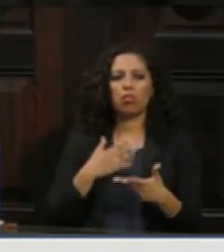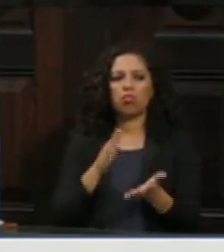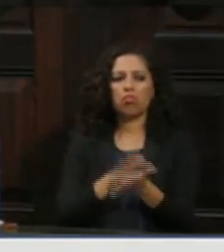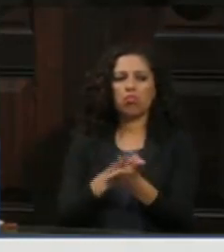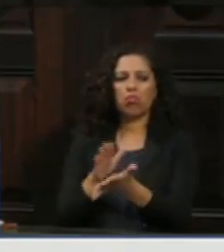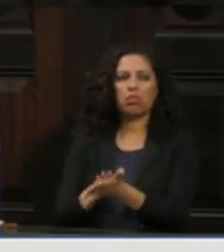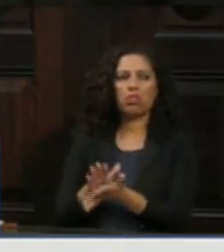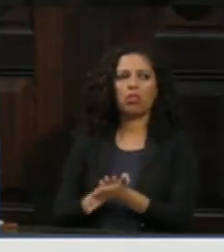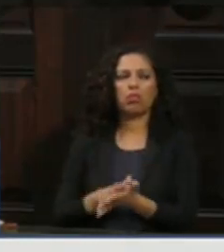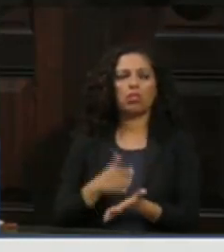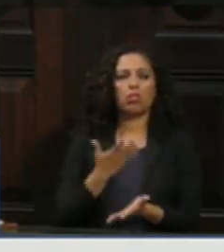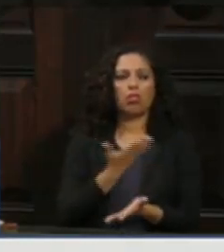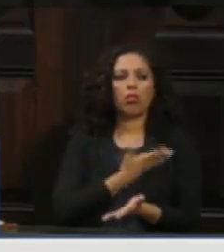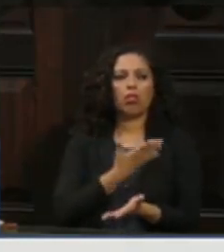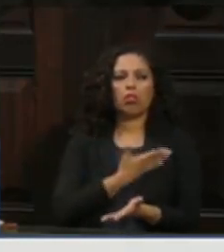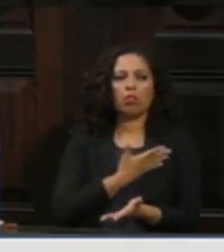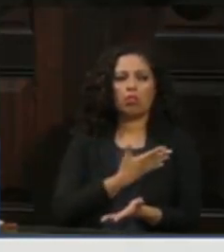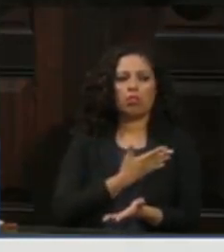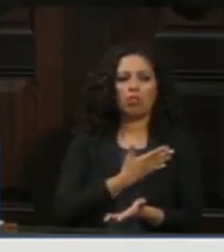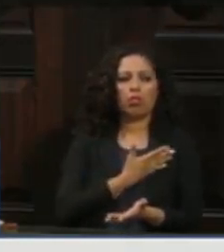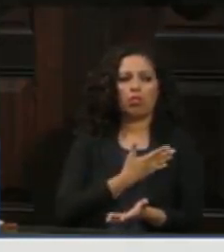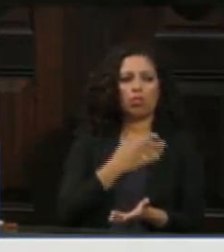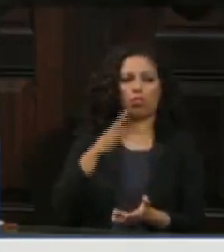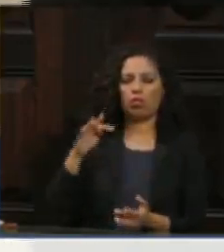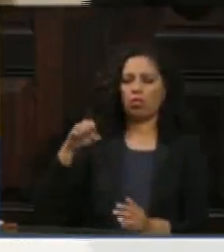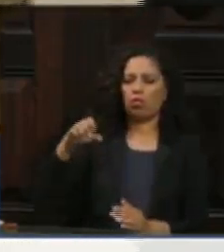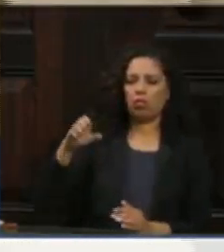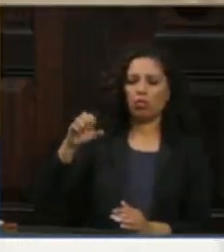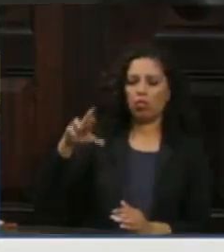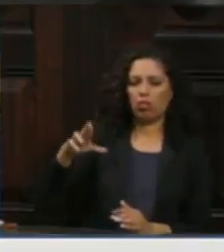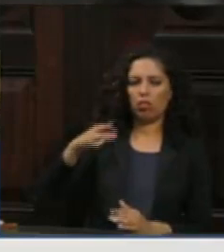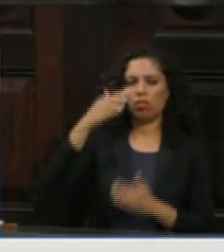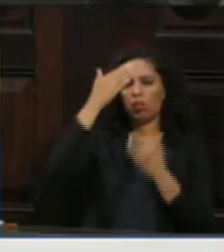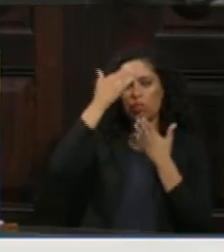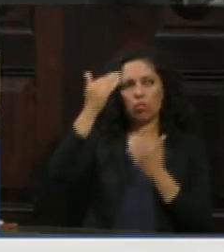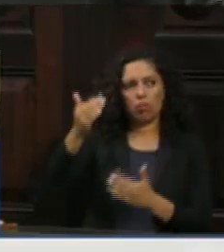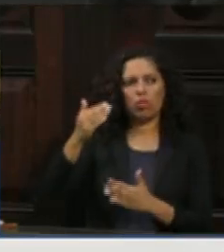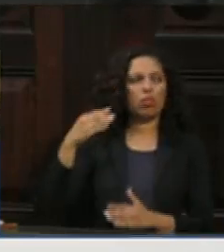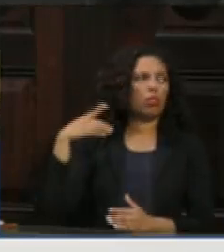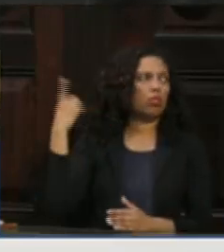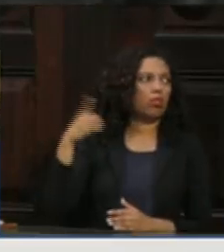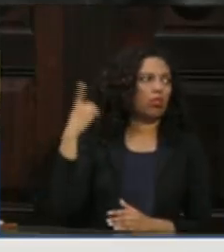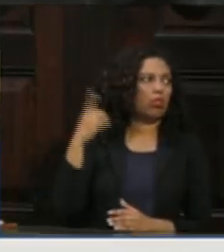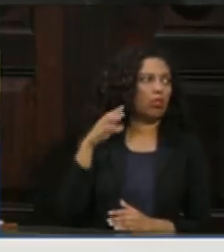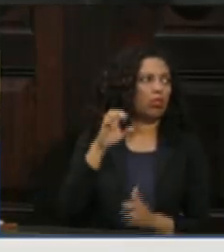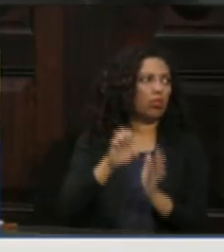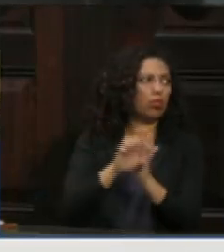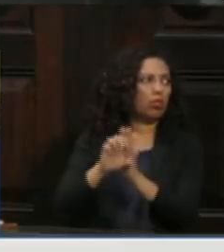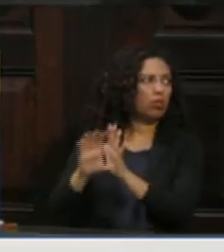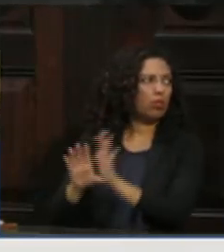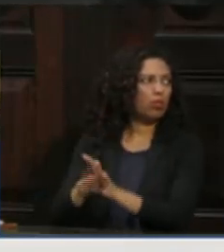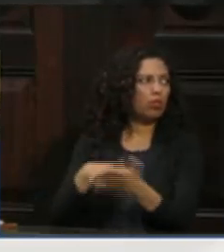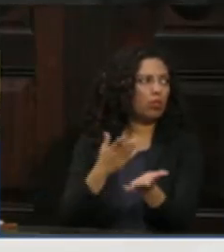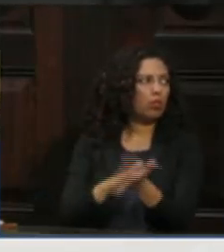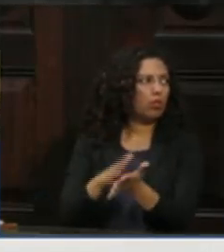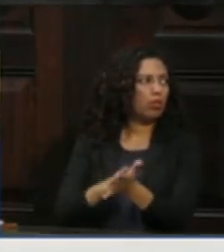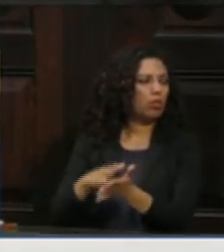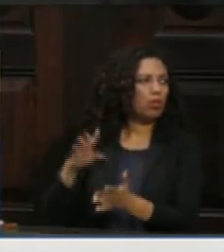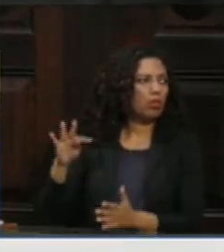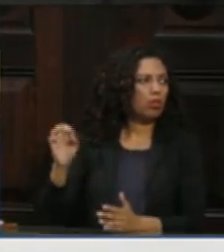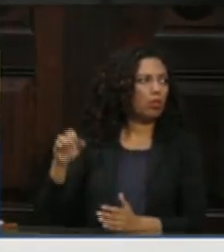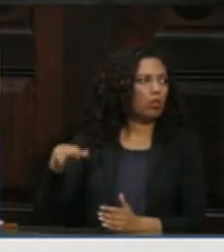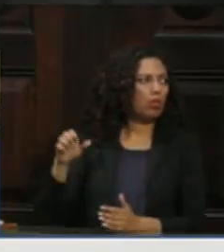é um modo de vida, e o companheiro Jorge Milton Temer encarna tudo isto, e como